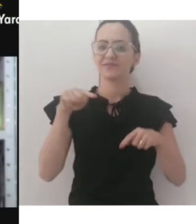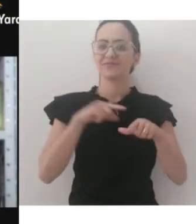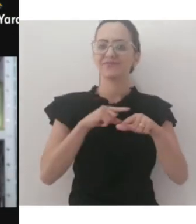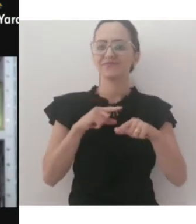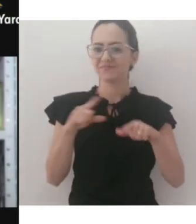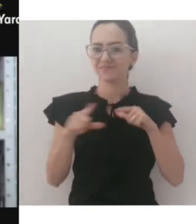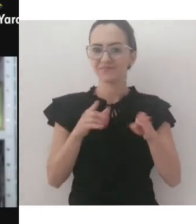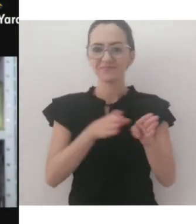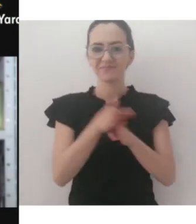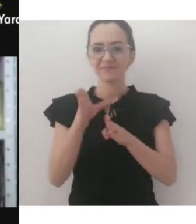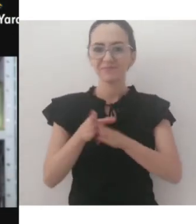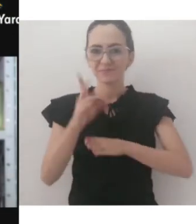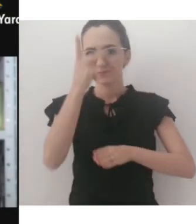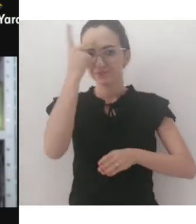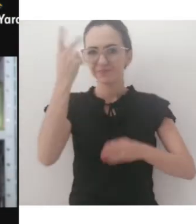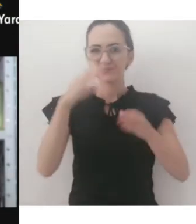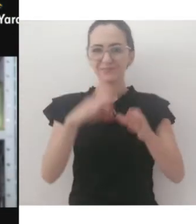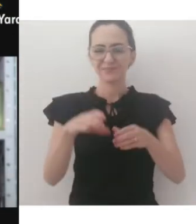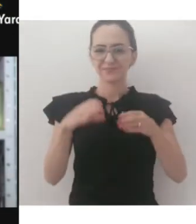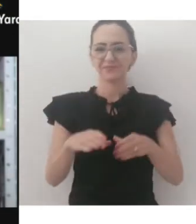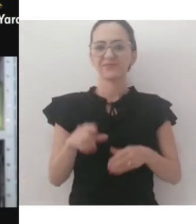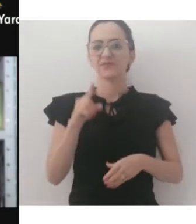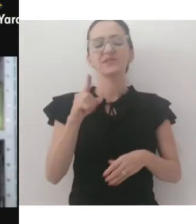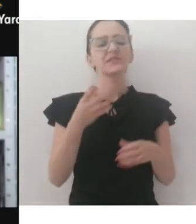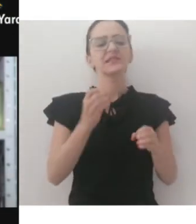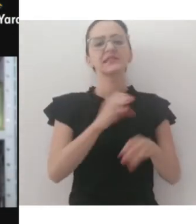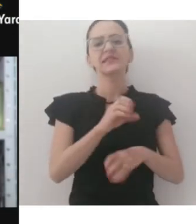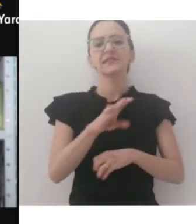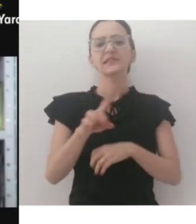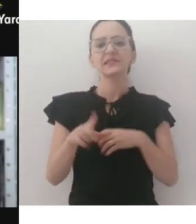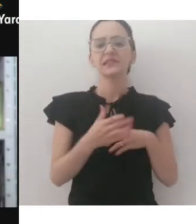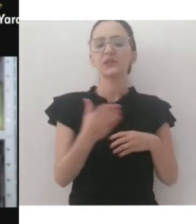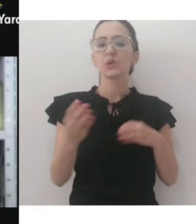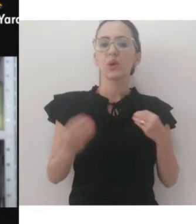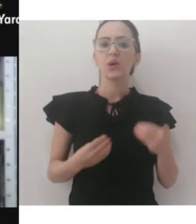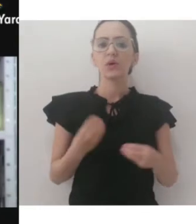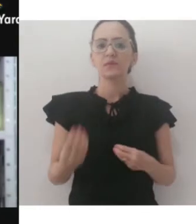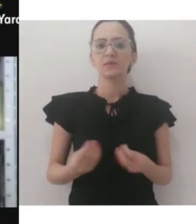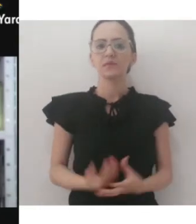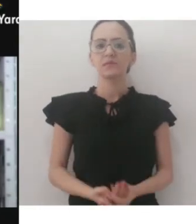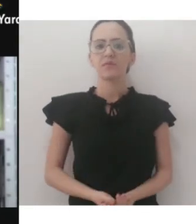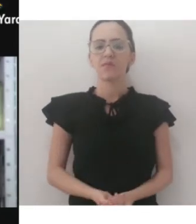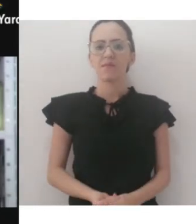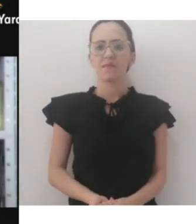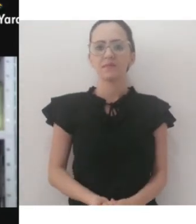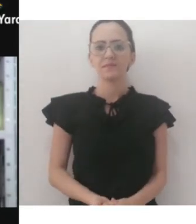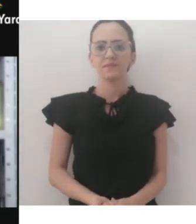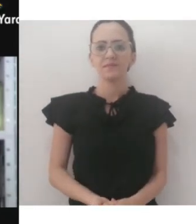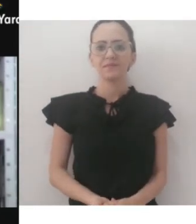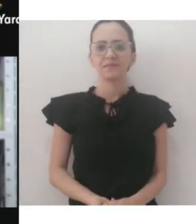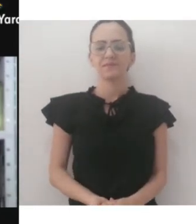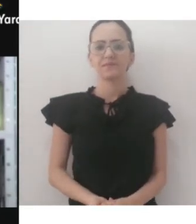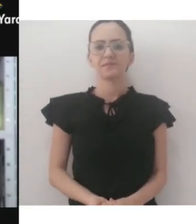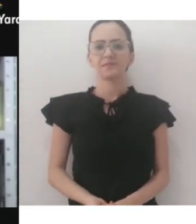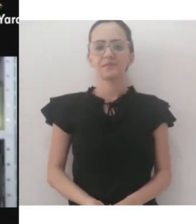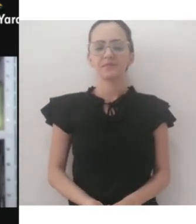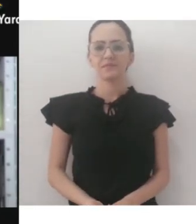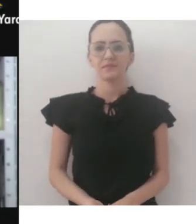consultora educacional, também, como você orienta os seus alunos dos cursinhos?